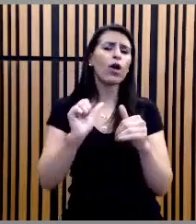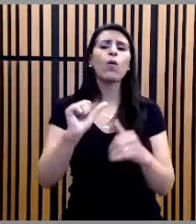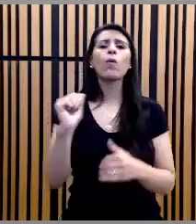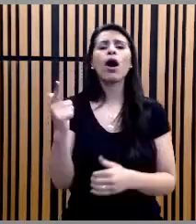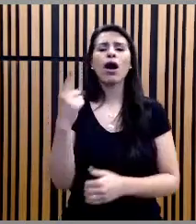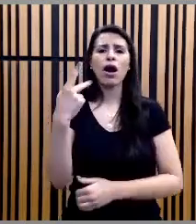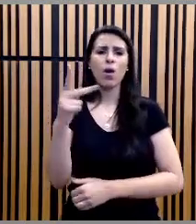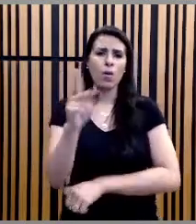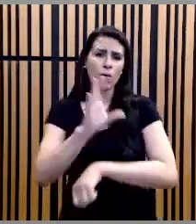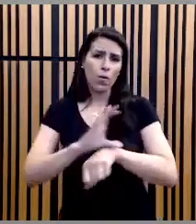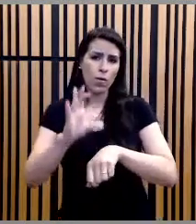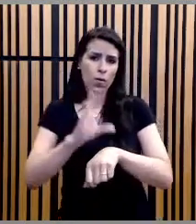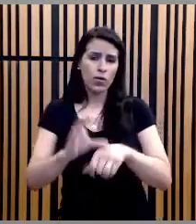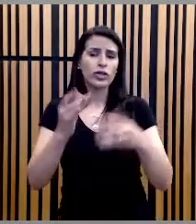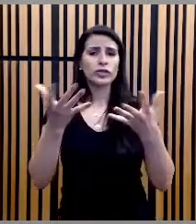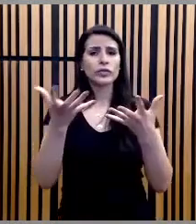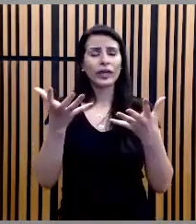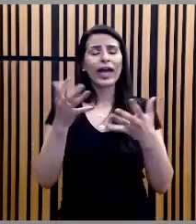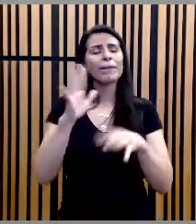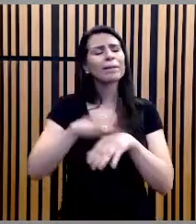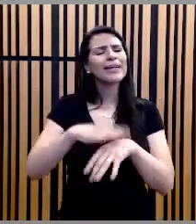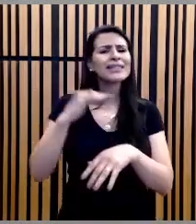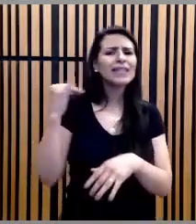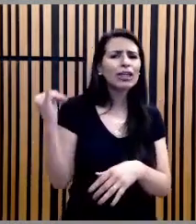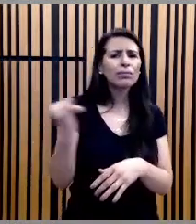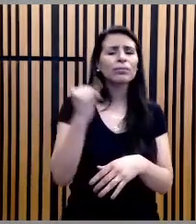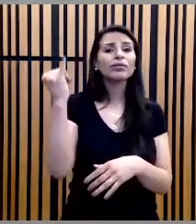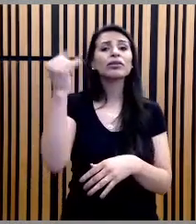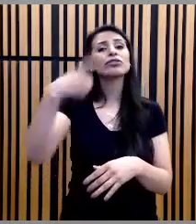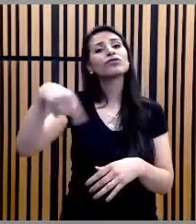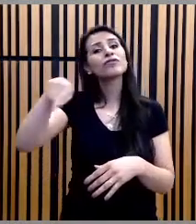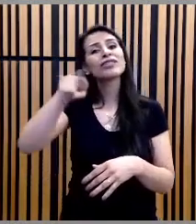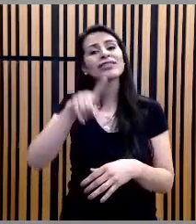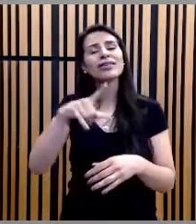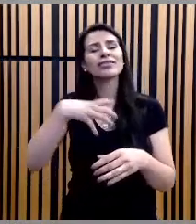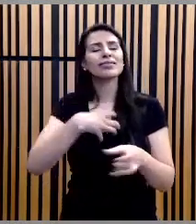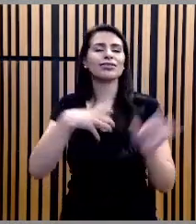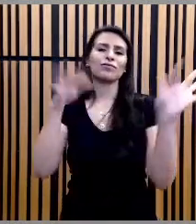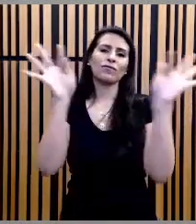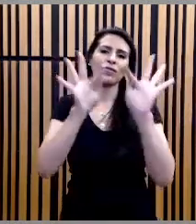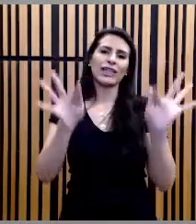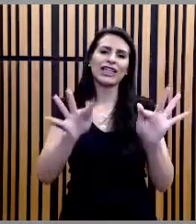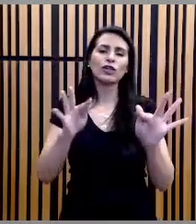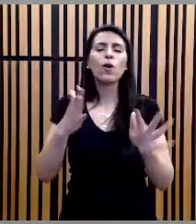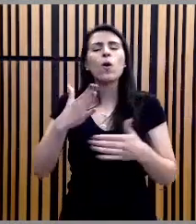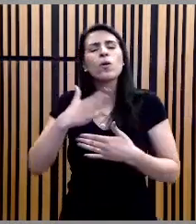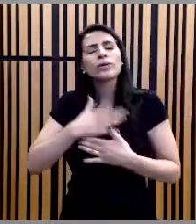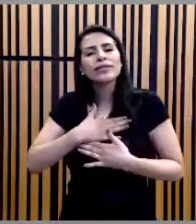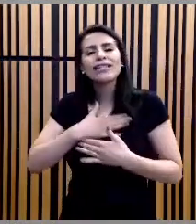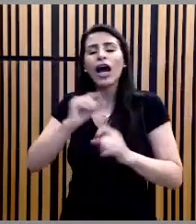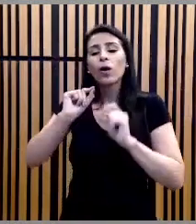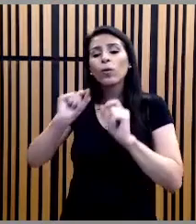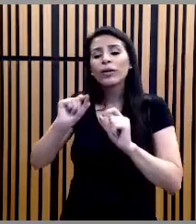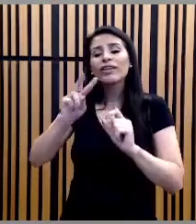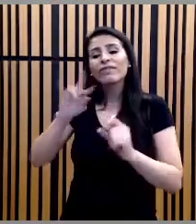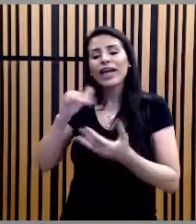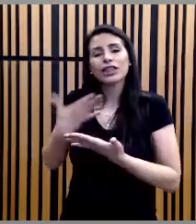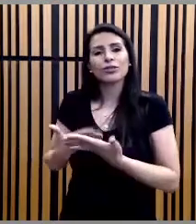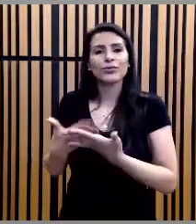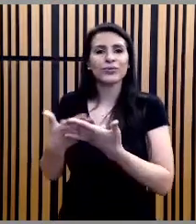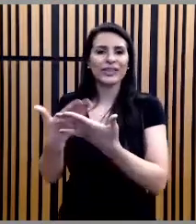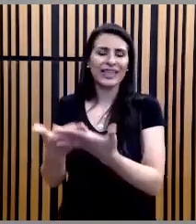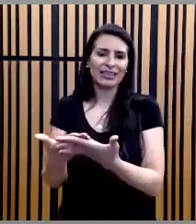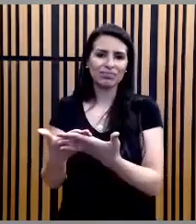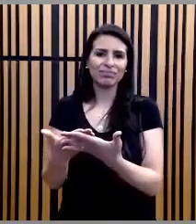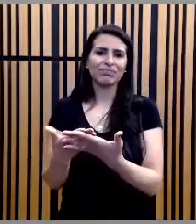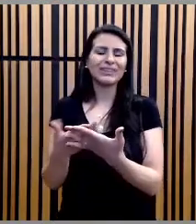pessoal. Sejam felizes. Gostem daquilo que vocês vão fazer, porque já é meio caminho andado. Trabalhar